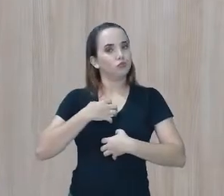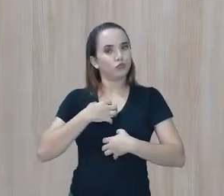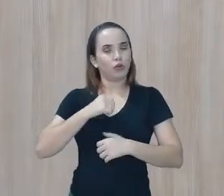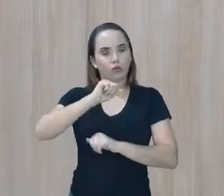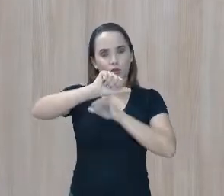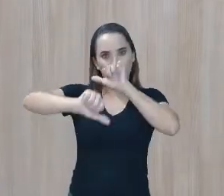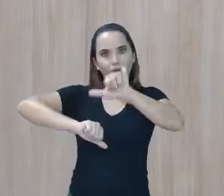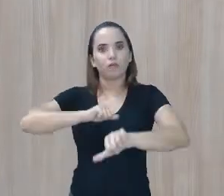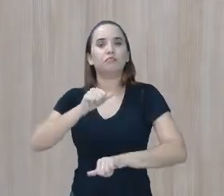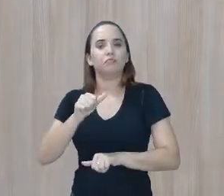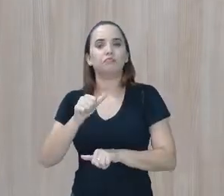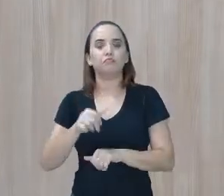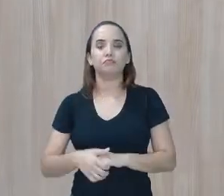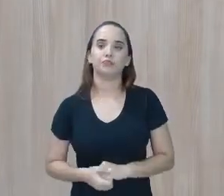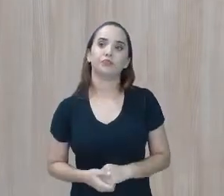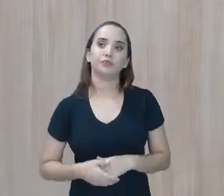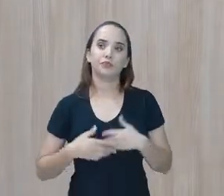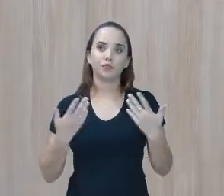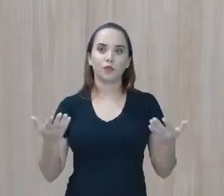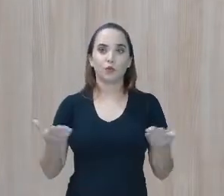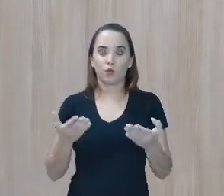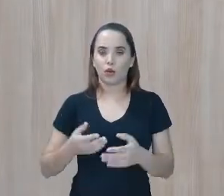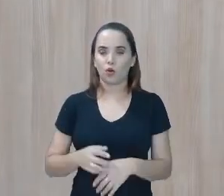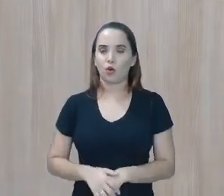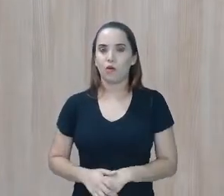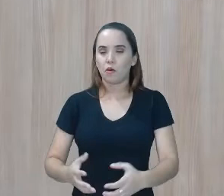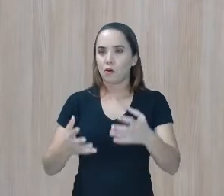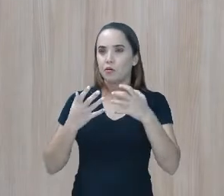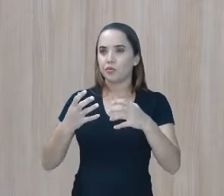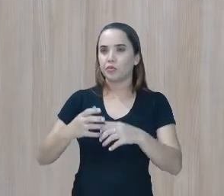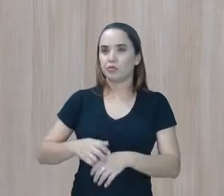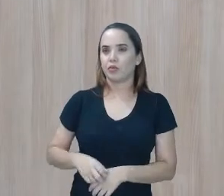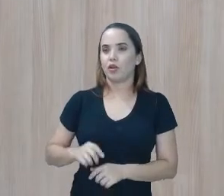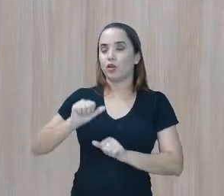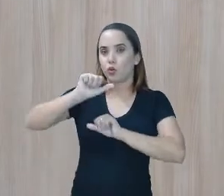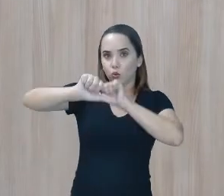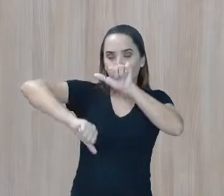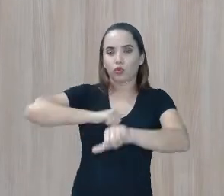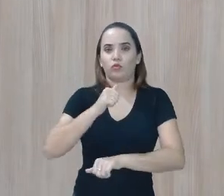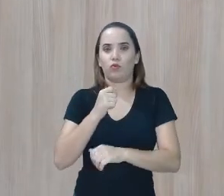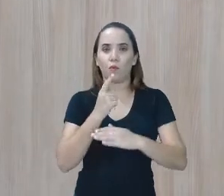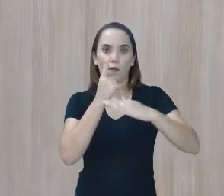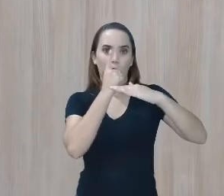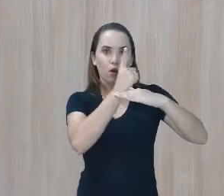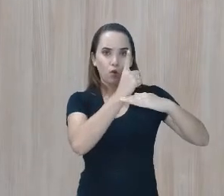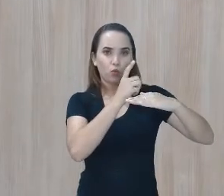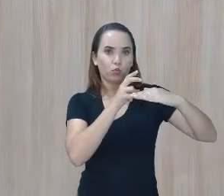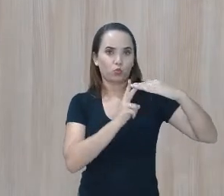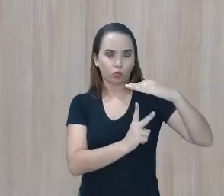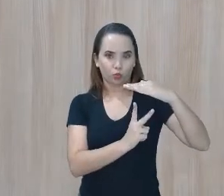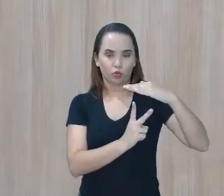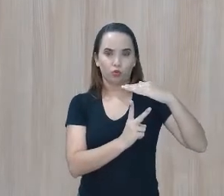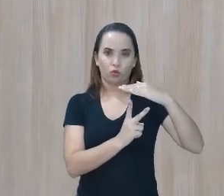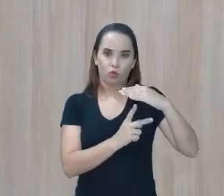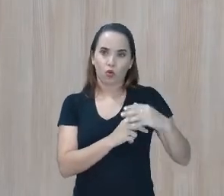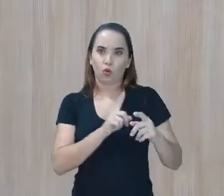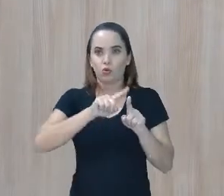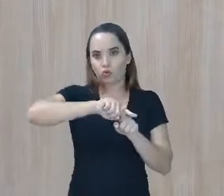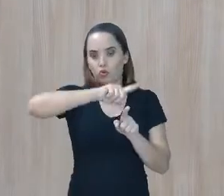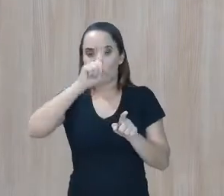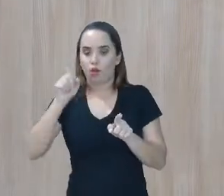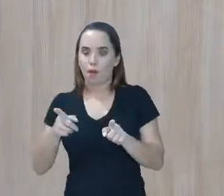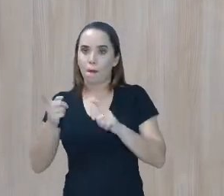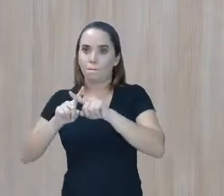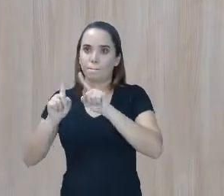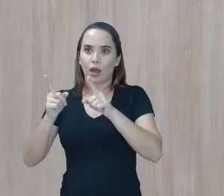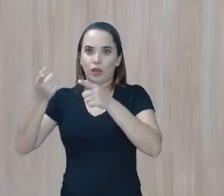fração decimal, tá certo? Agora, imagina que eu quero transformar aquela fração 1 sobre 2 numa fração decimal, só que